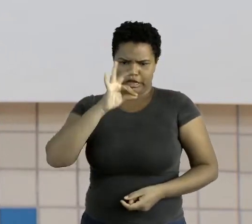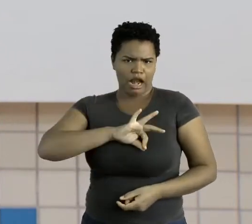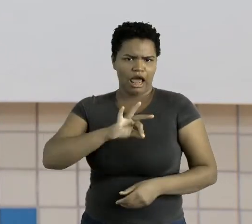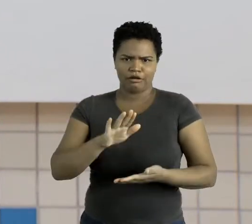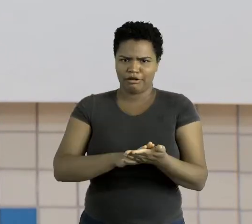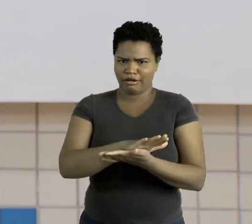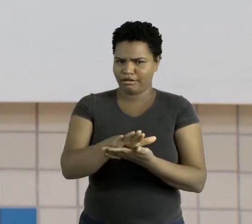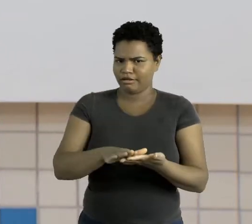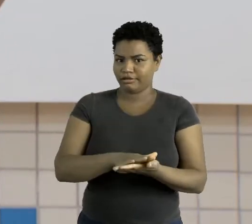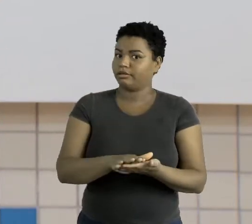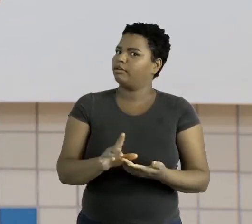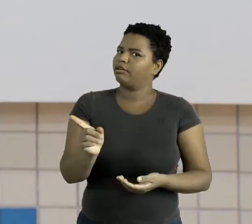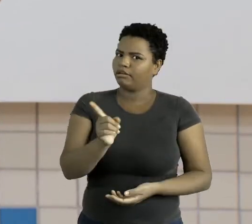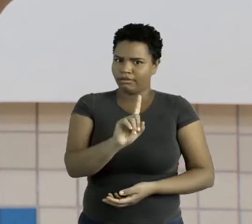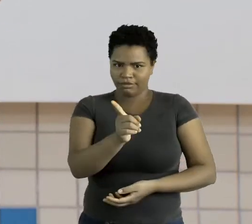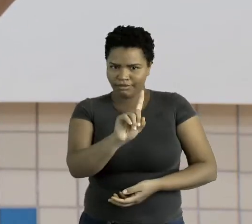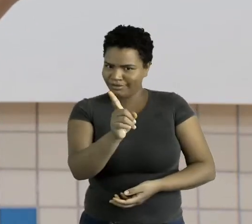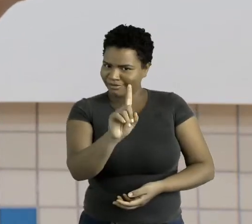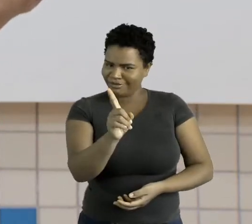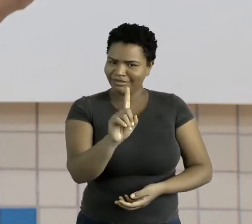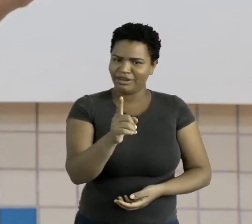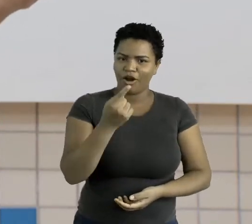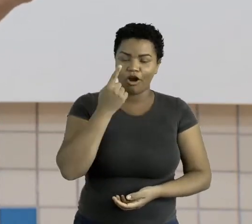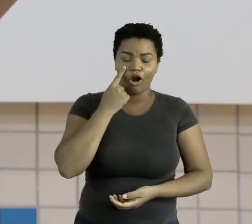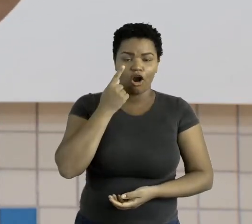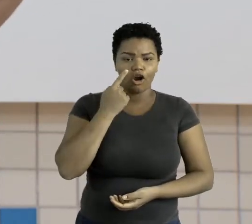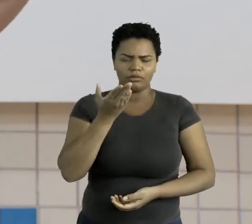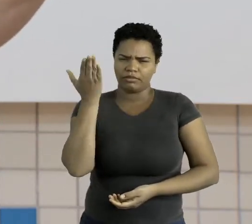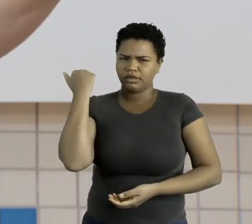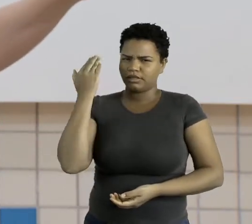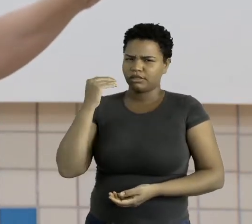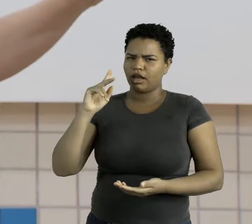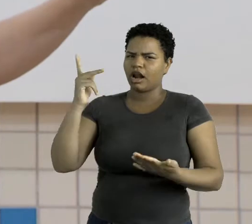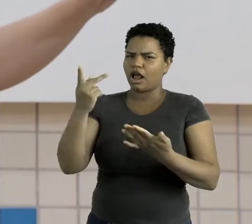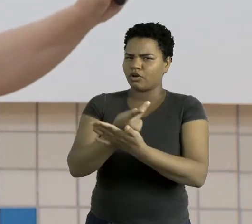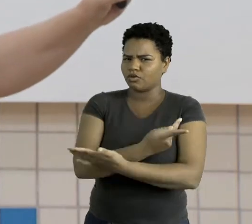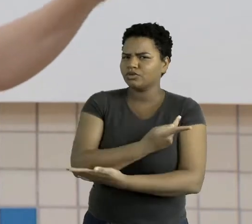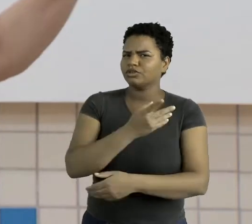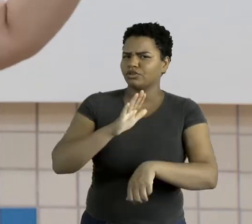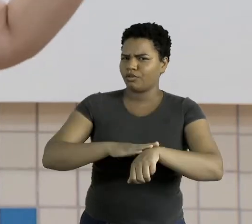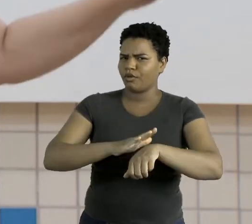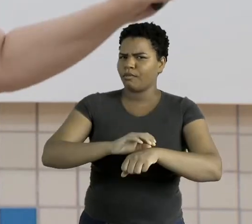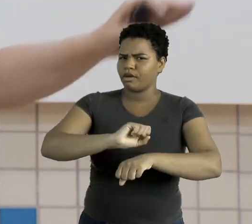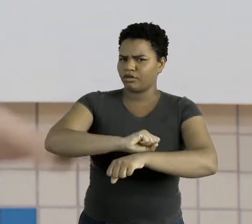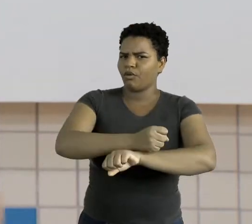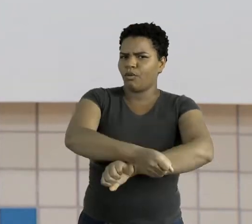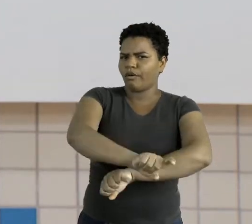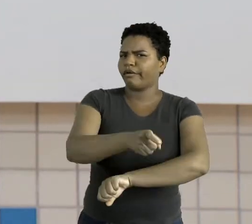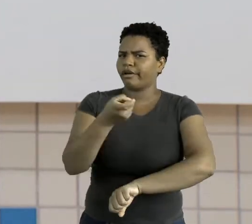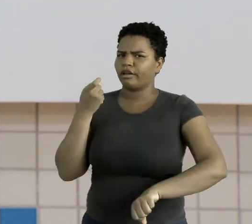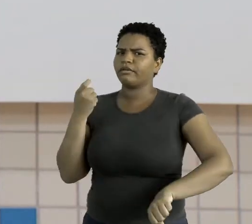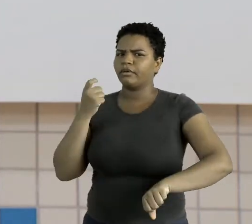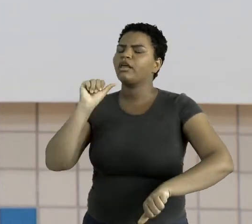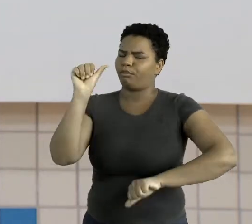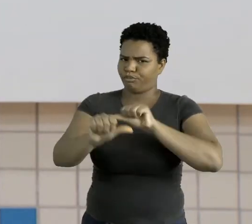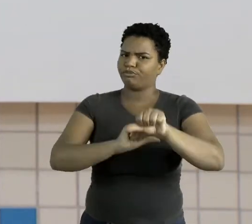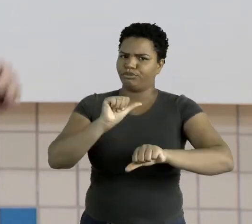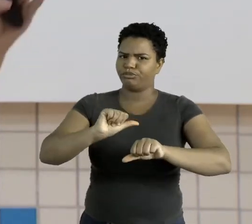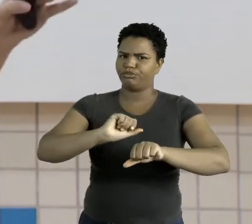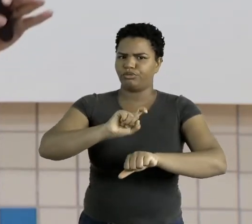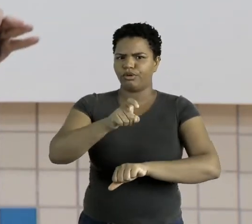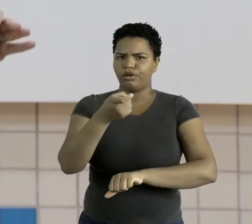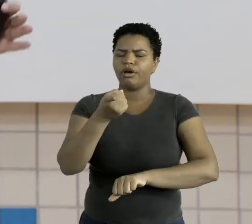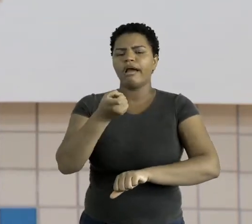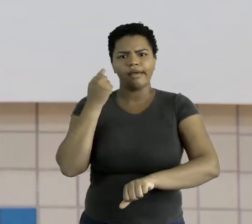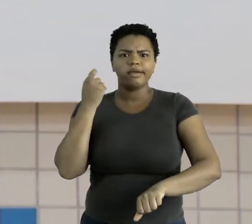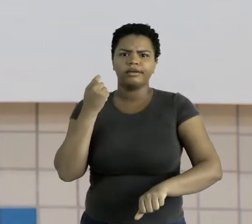assim. Olha só como que acontecia lá na vida dos quilombolas, que se tornaram quilombolas, que até então eles eram os escravos.